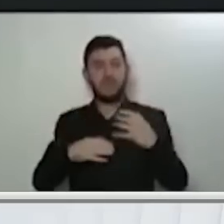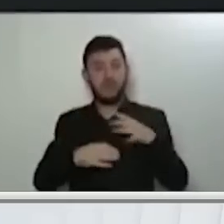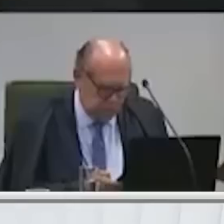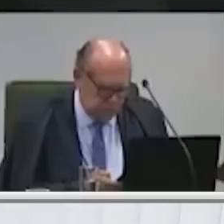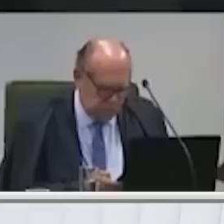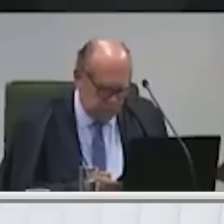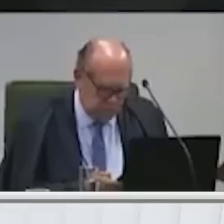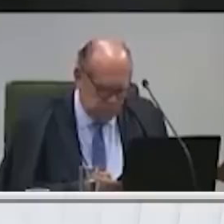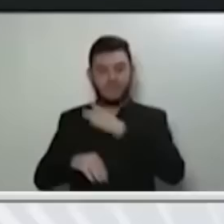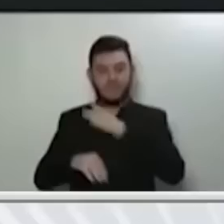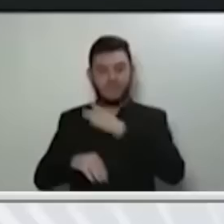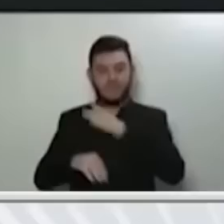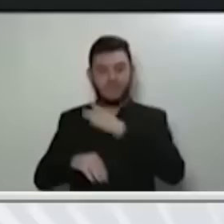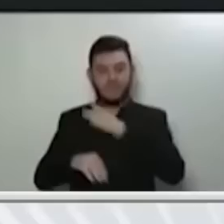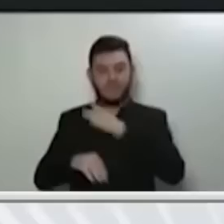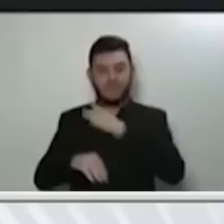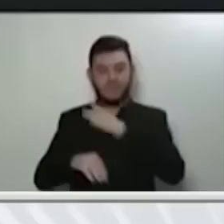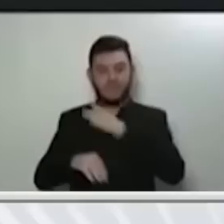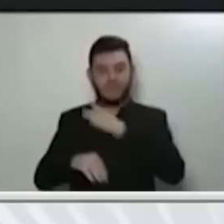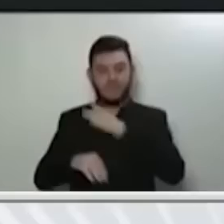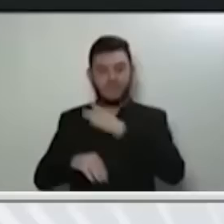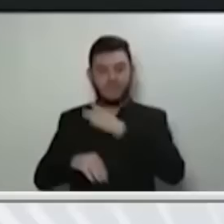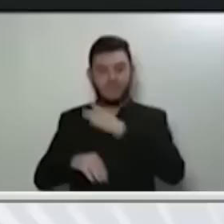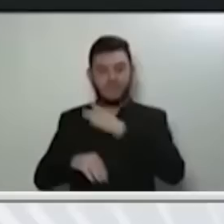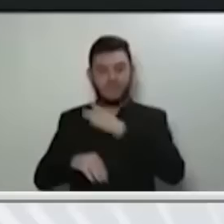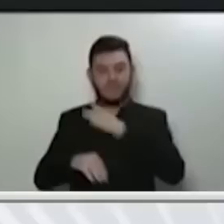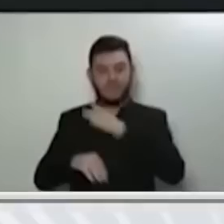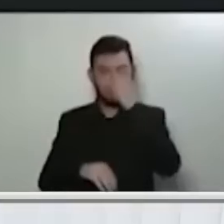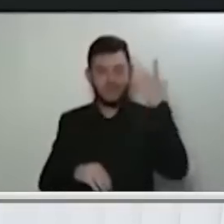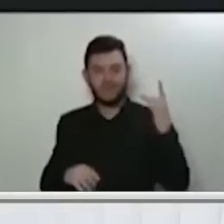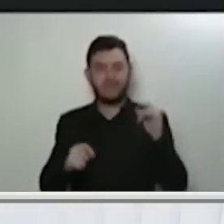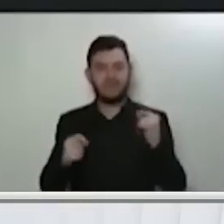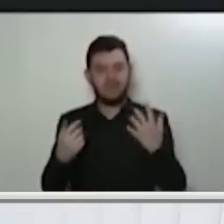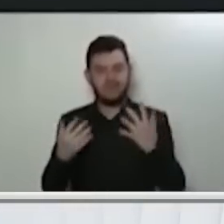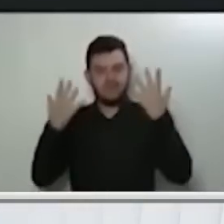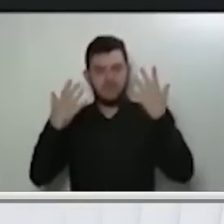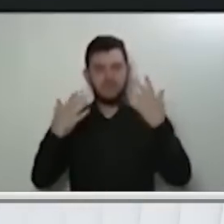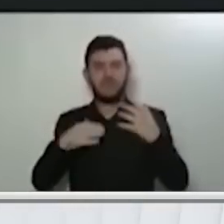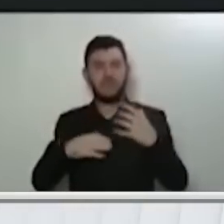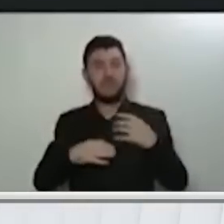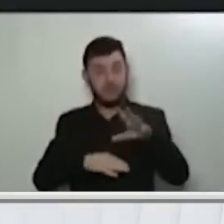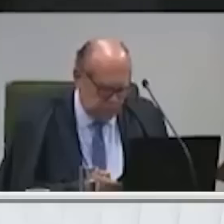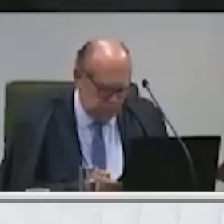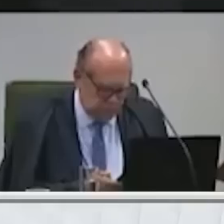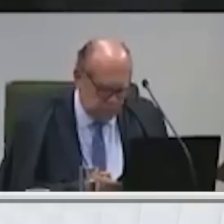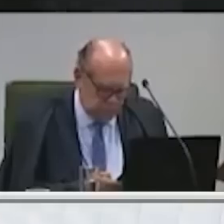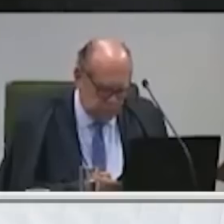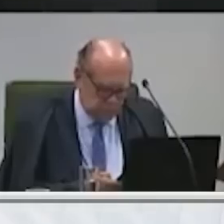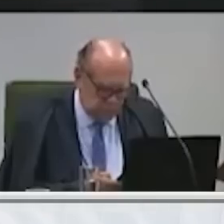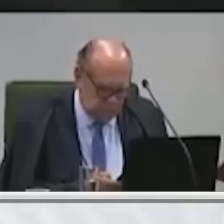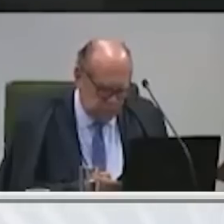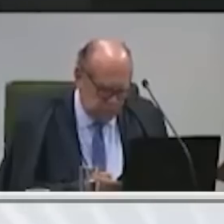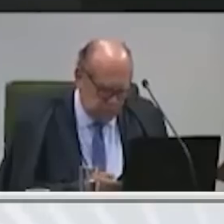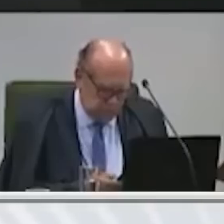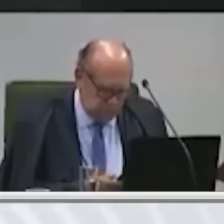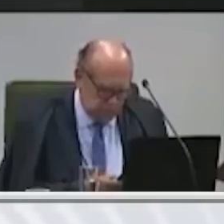Simplesmente nos autos, eu fiz uma solicitação oficial ao TCU e à PGR